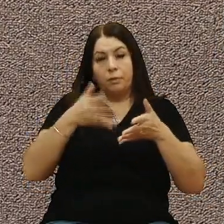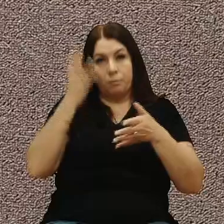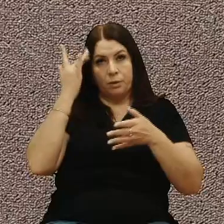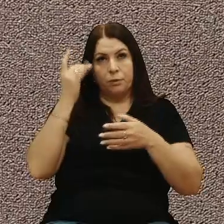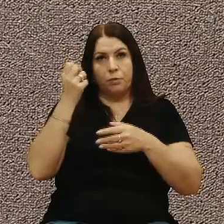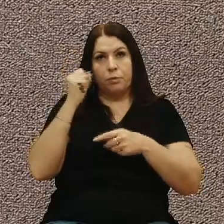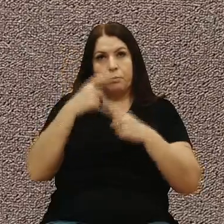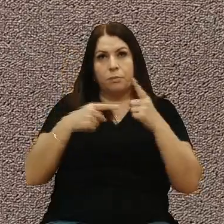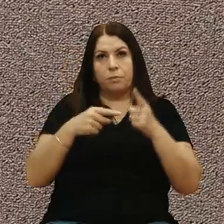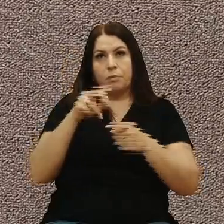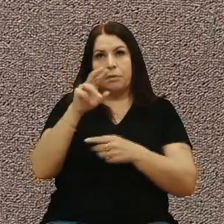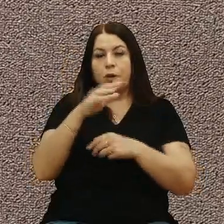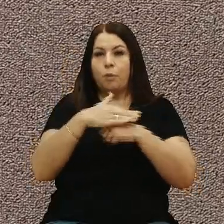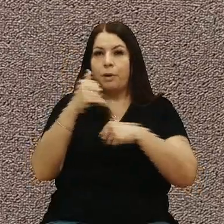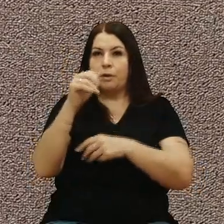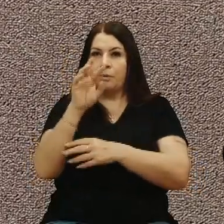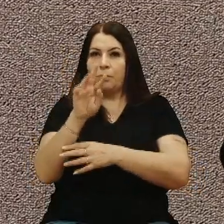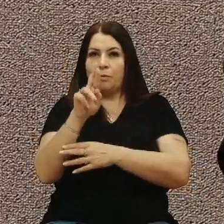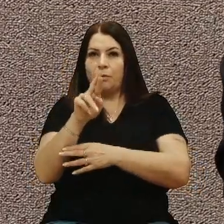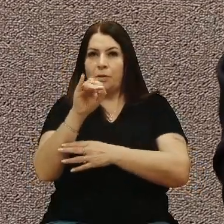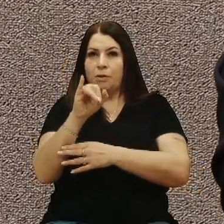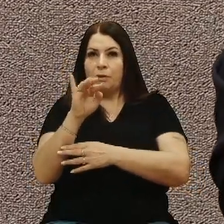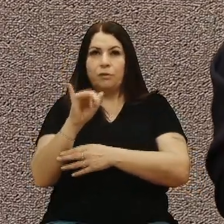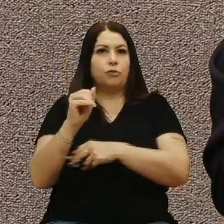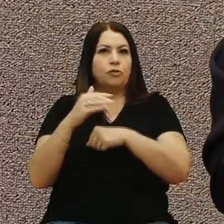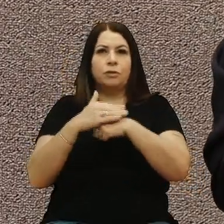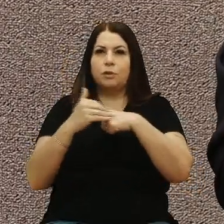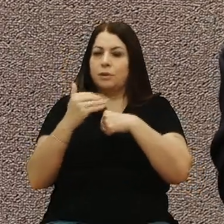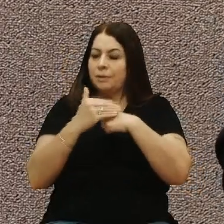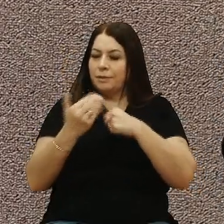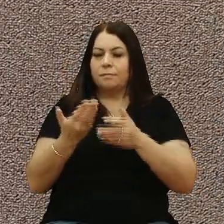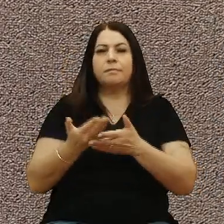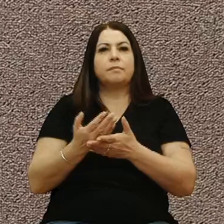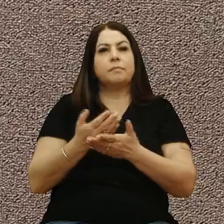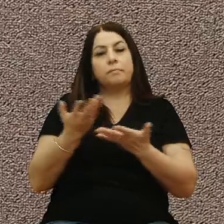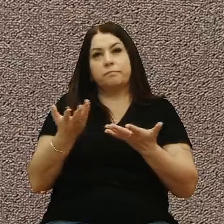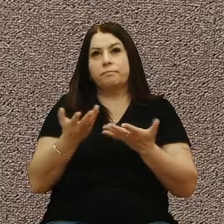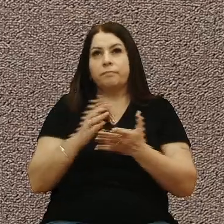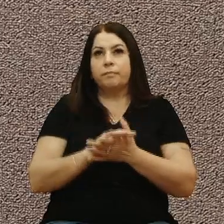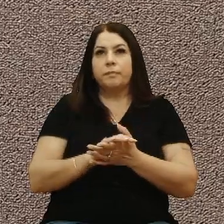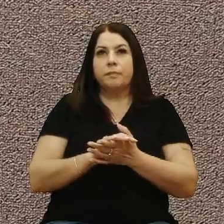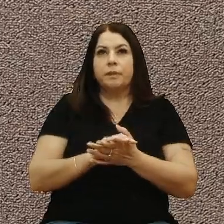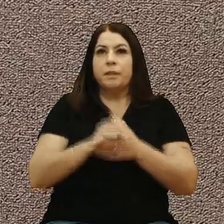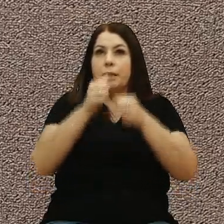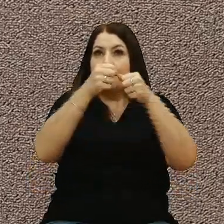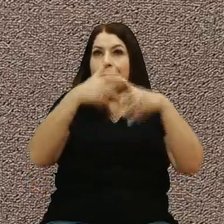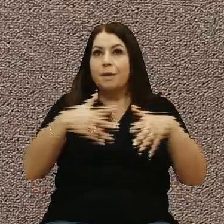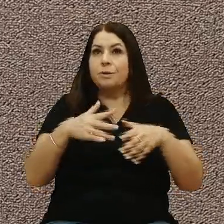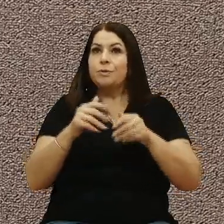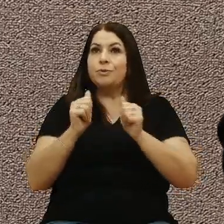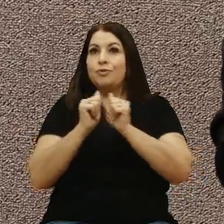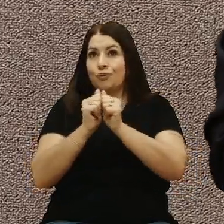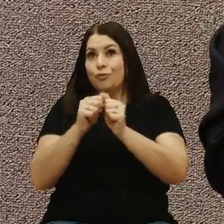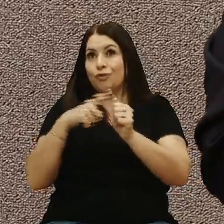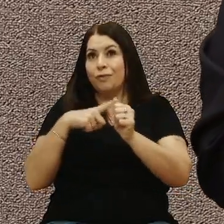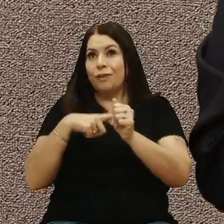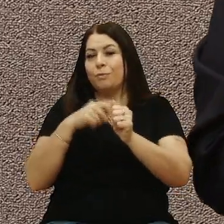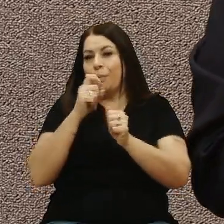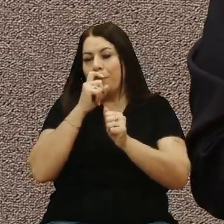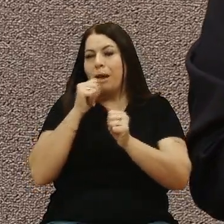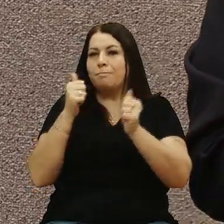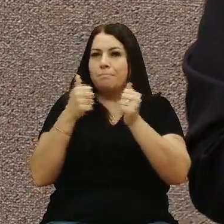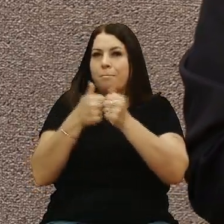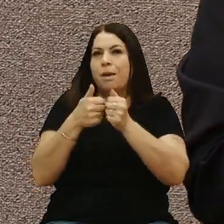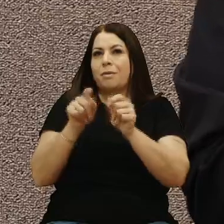O Rit, como era conhecido, um querido, né? Mas que bênção que eles tiveram por ter o pai perto até